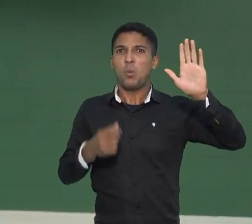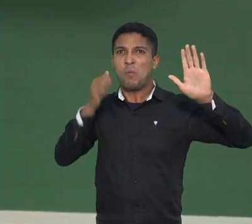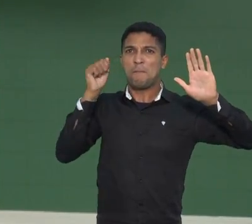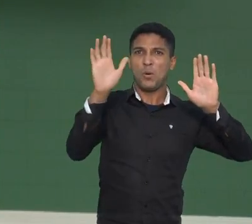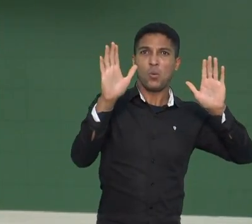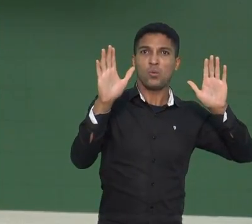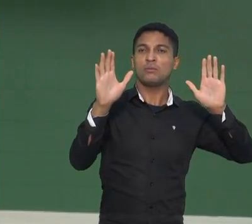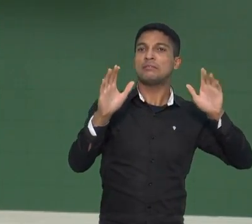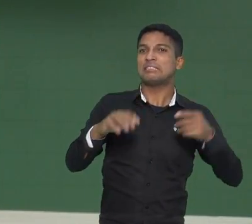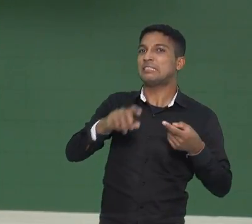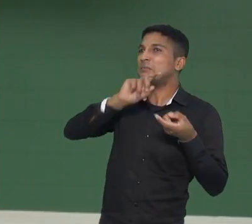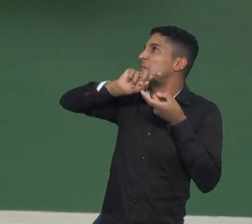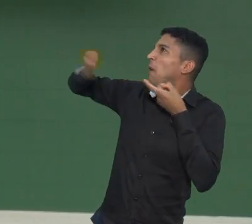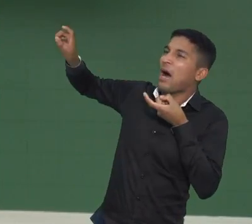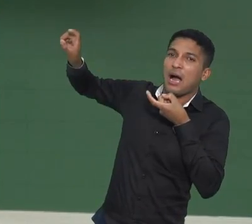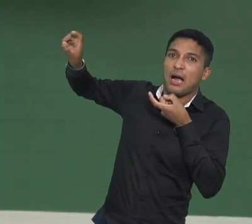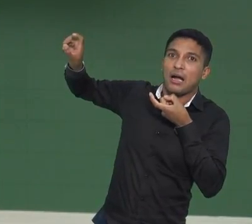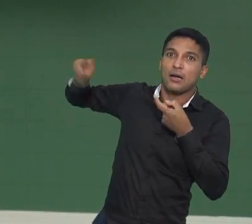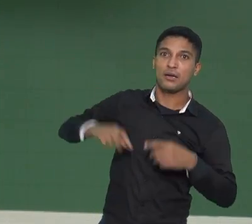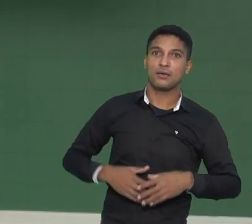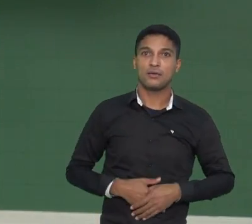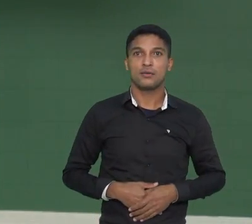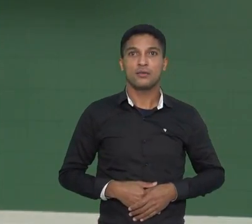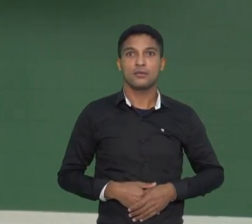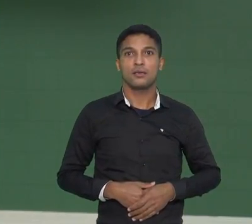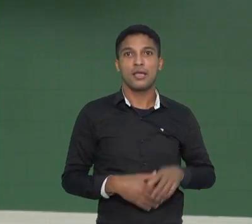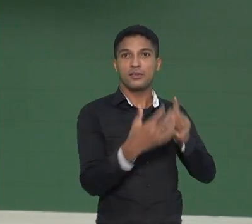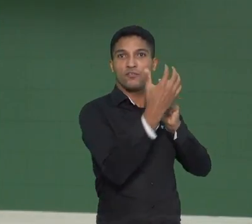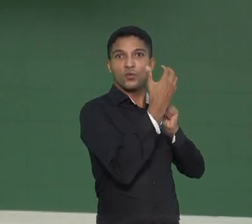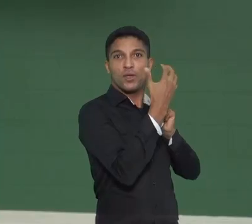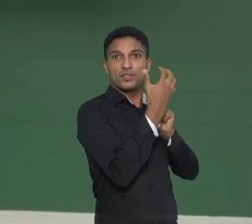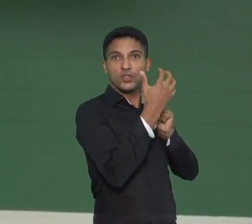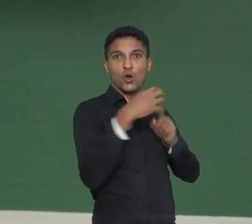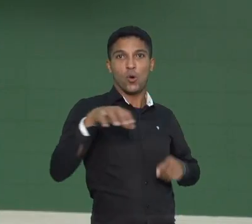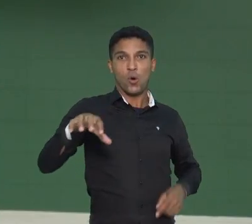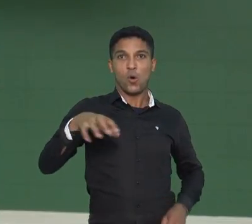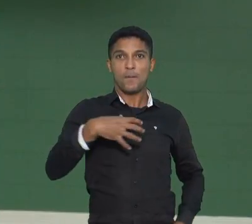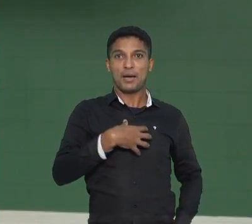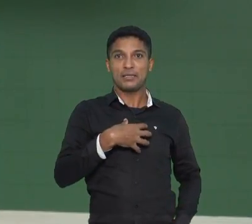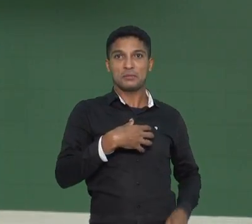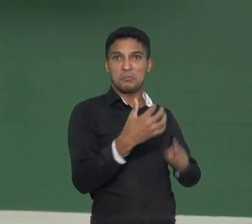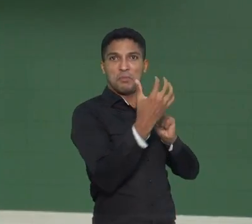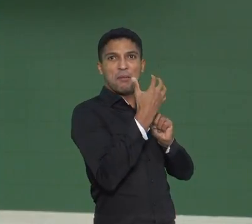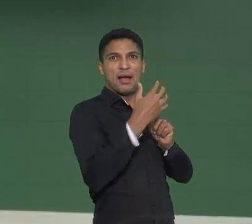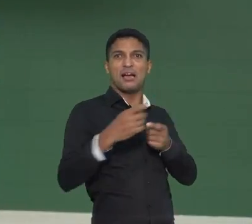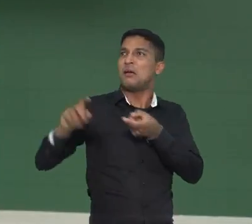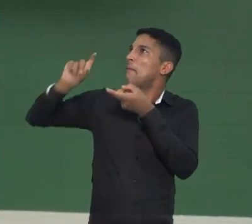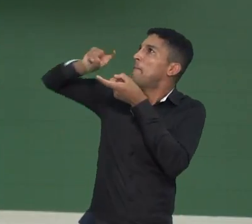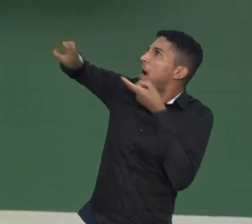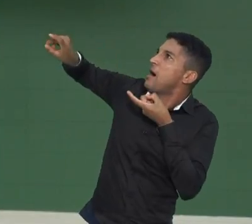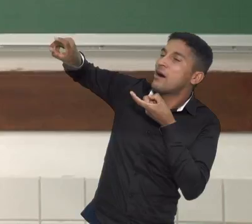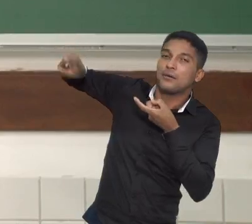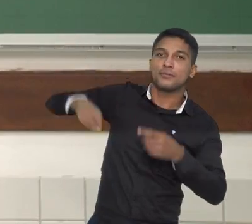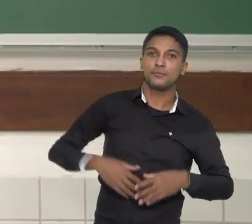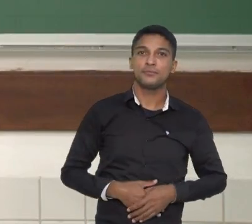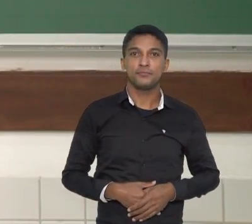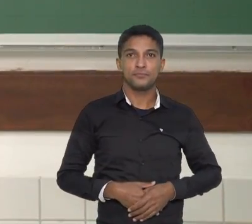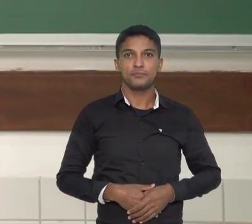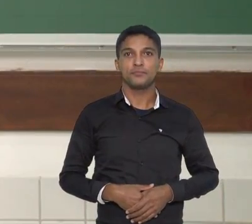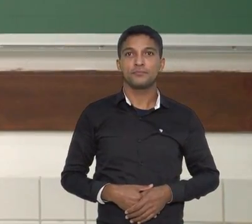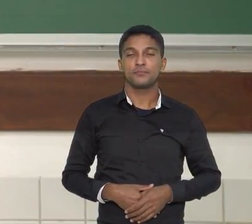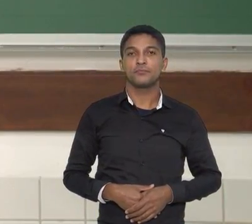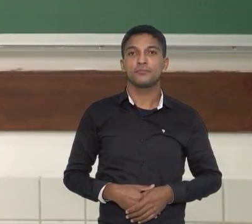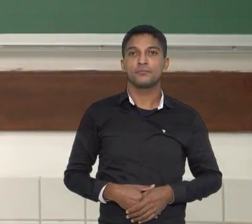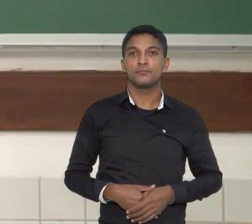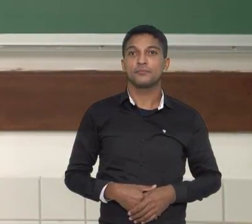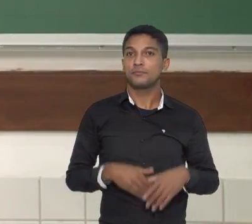fato influenciaram. Avançando aqui, tá? Comentei com vocês antes do exercício sobre a questão